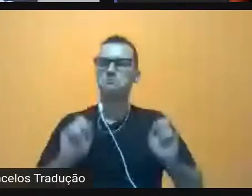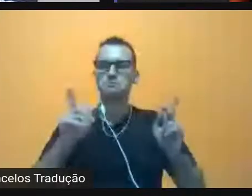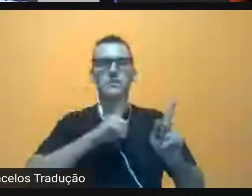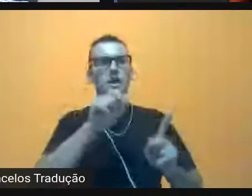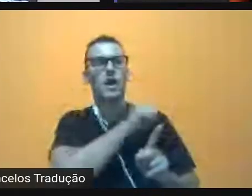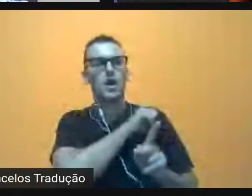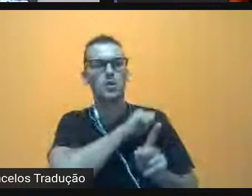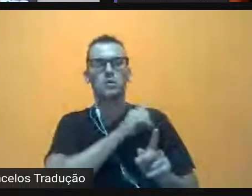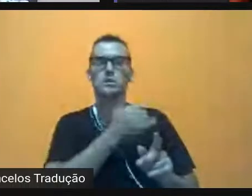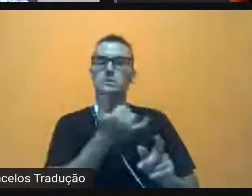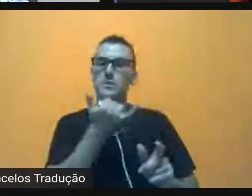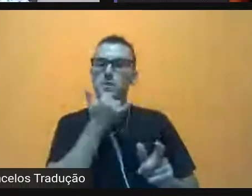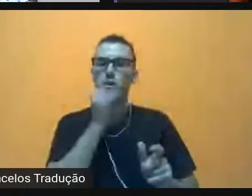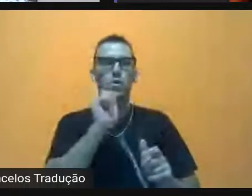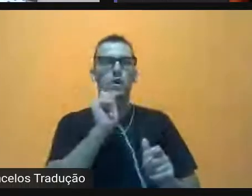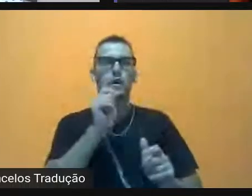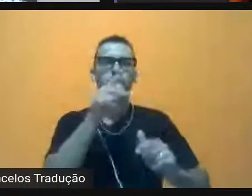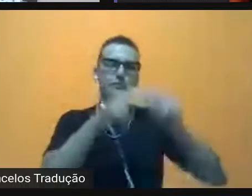acompanhando.